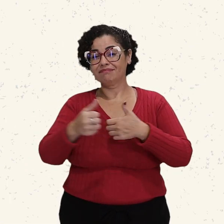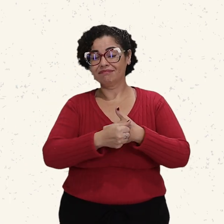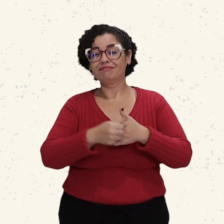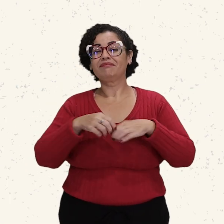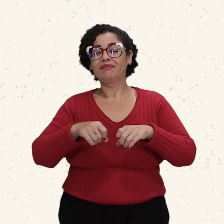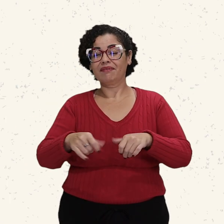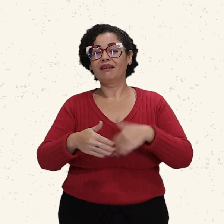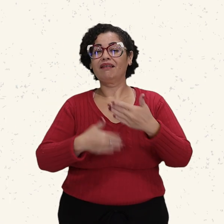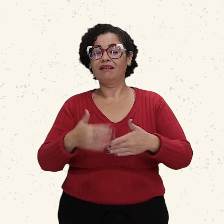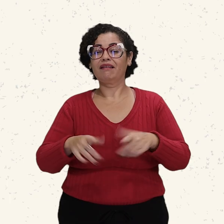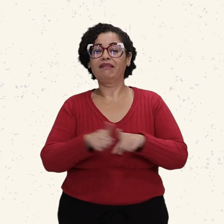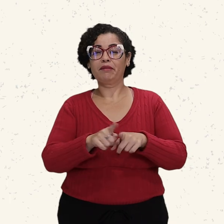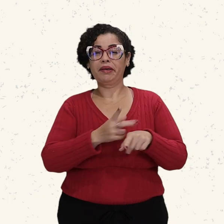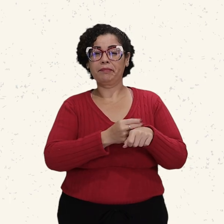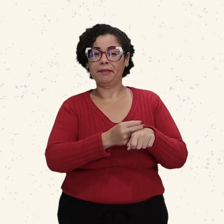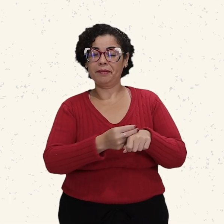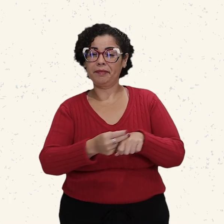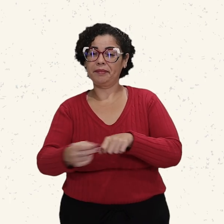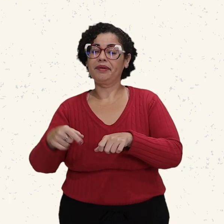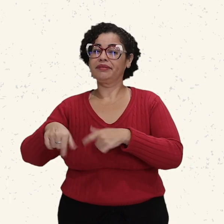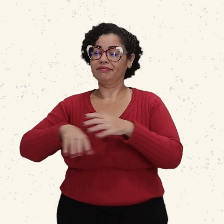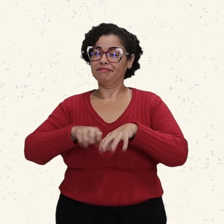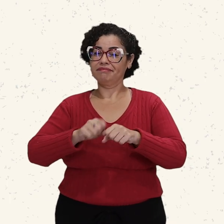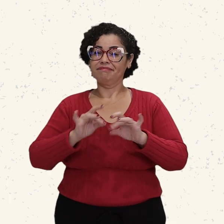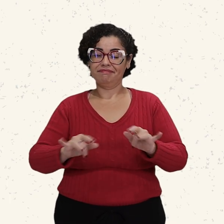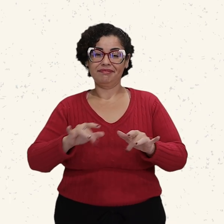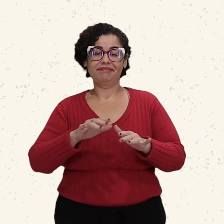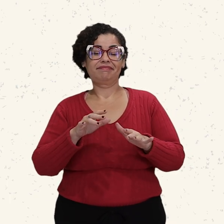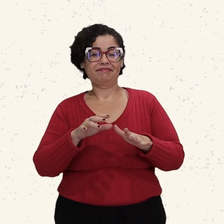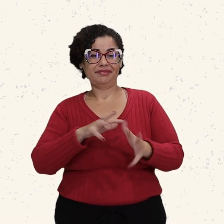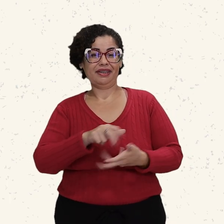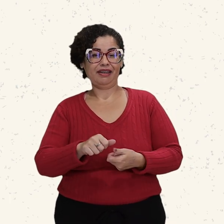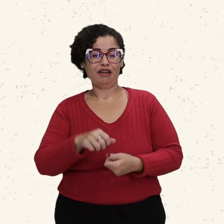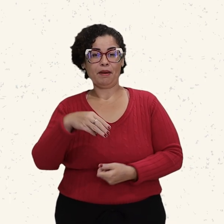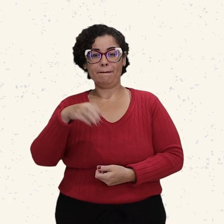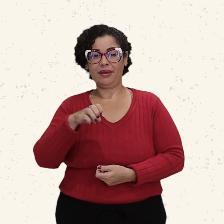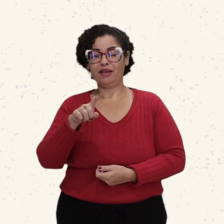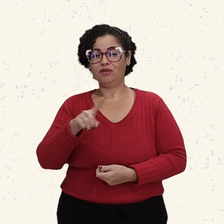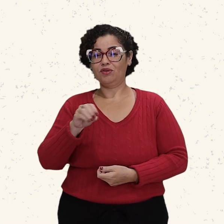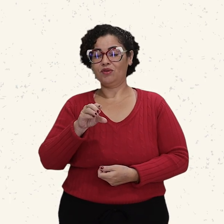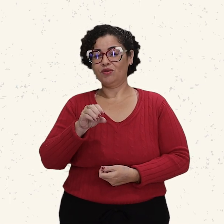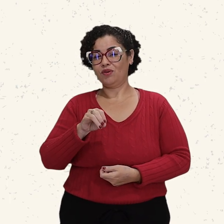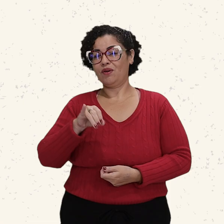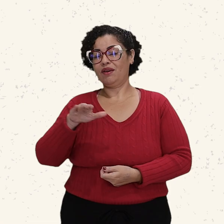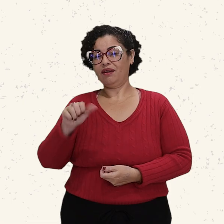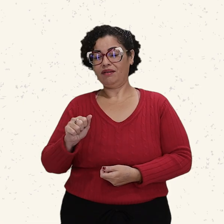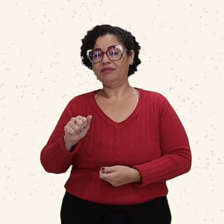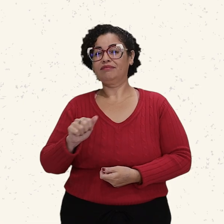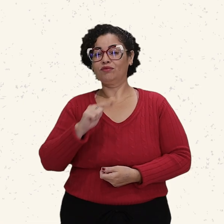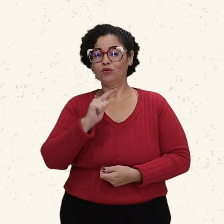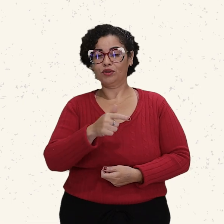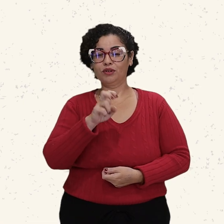maior extinção em massa da Terra. Era Mesozoica, de 251